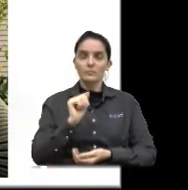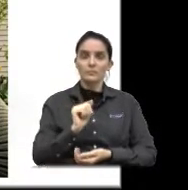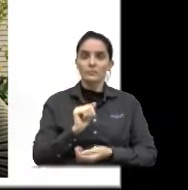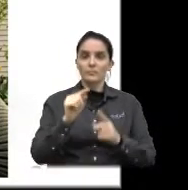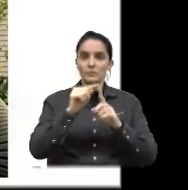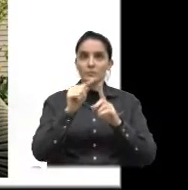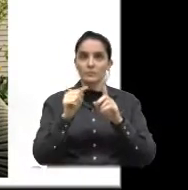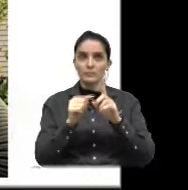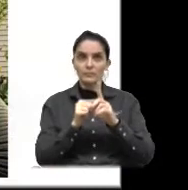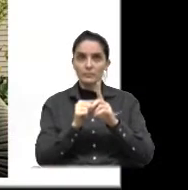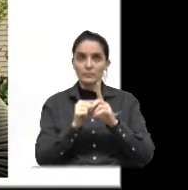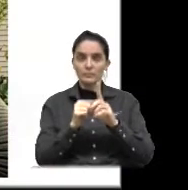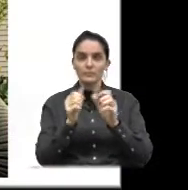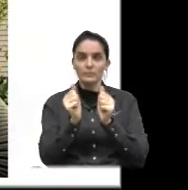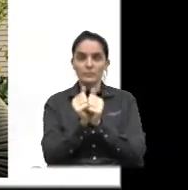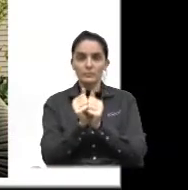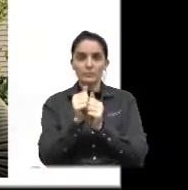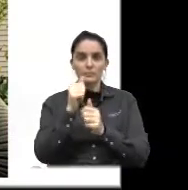a família